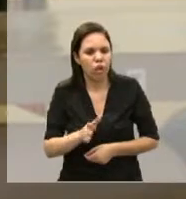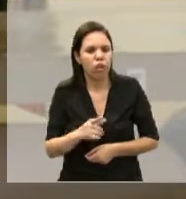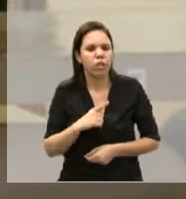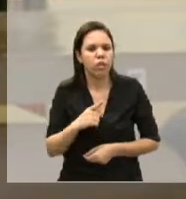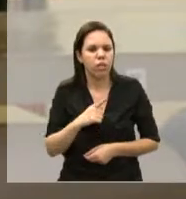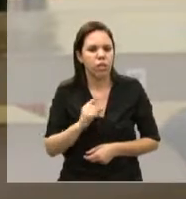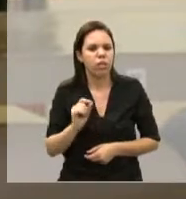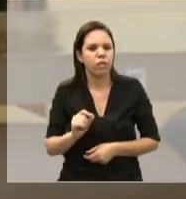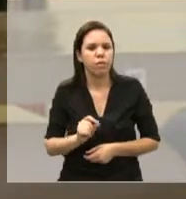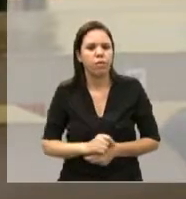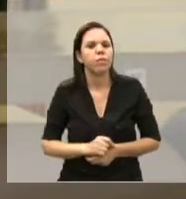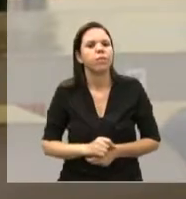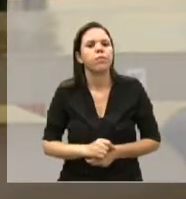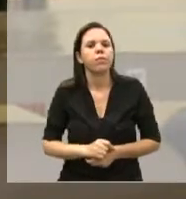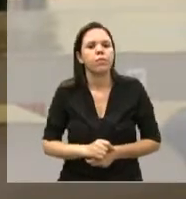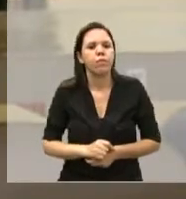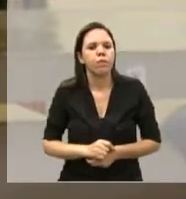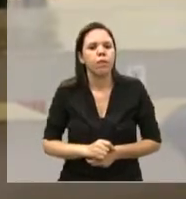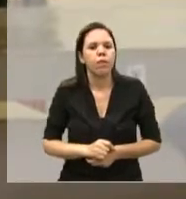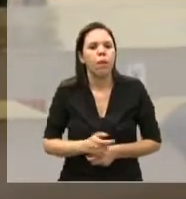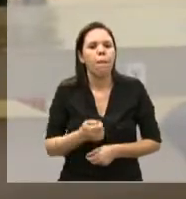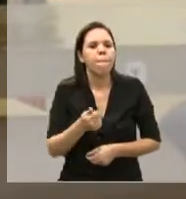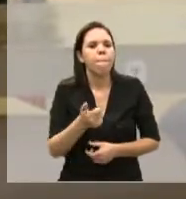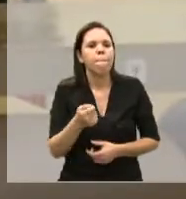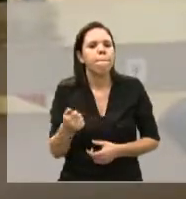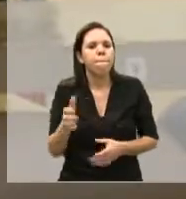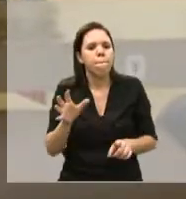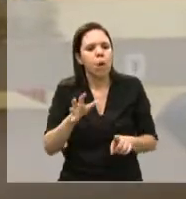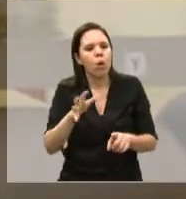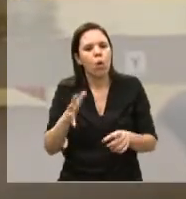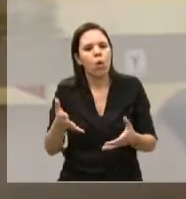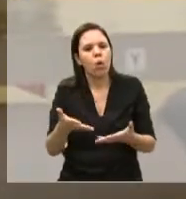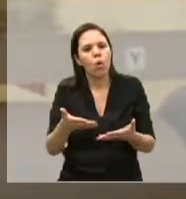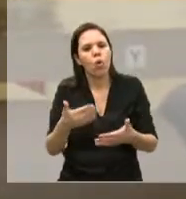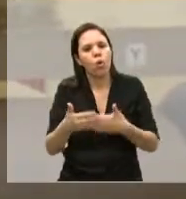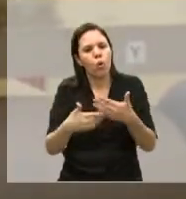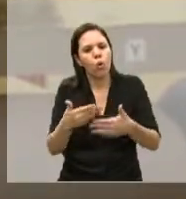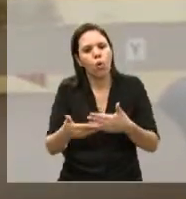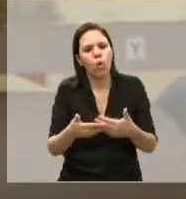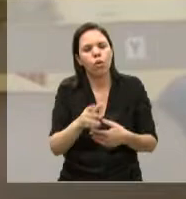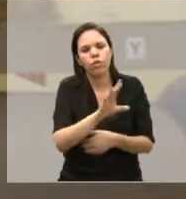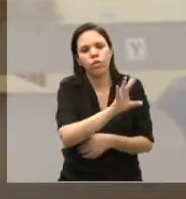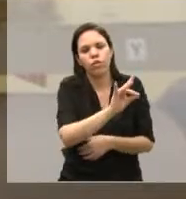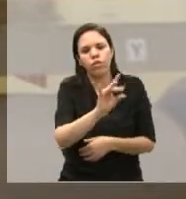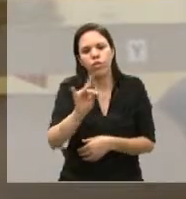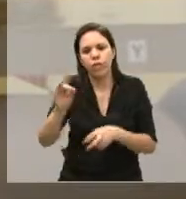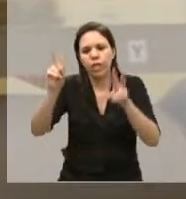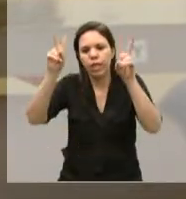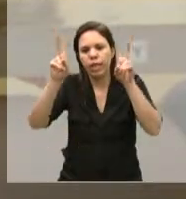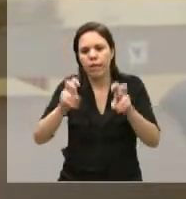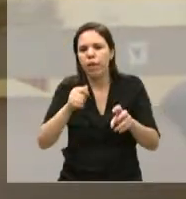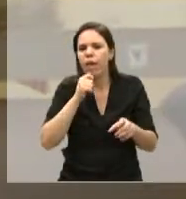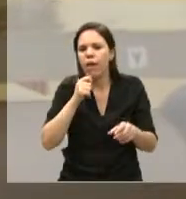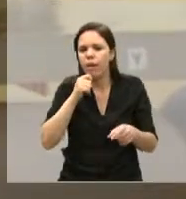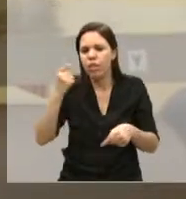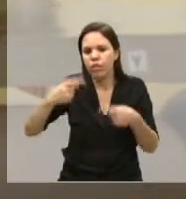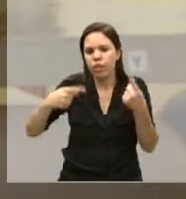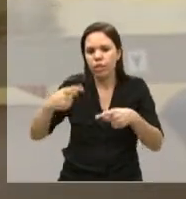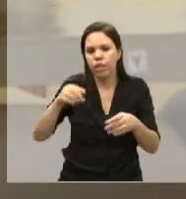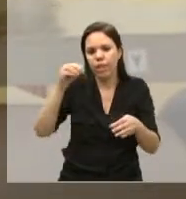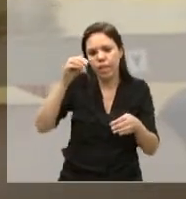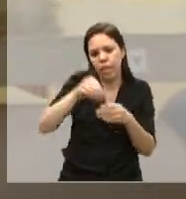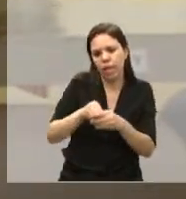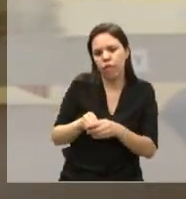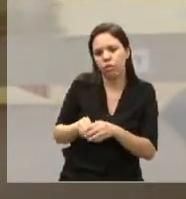traz essa pitada desse tempero de um pouquinho de cada tema que não foi discutido dentro da